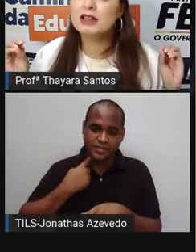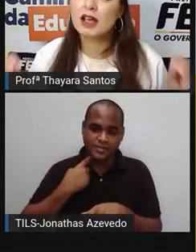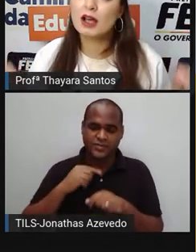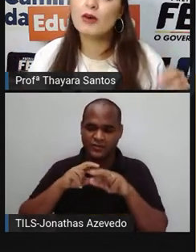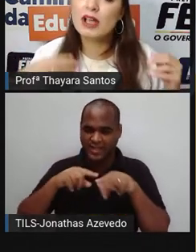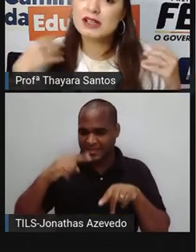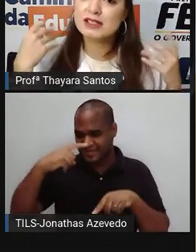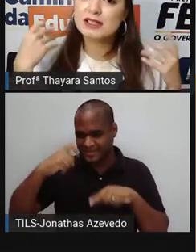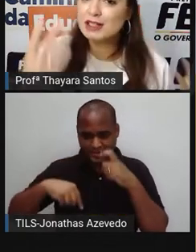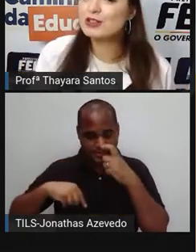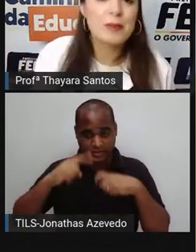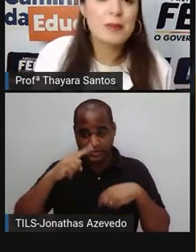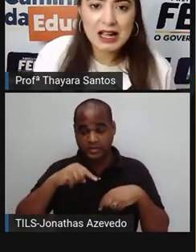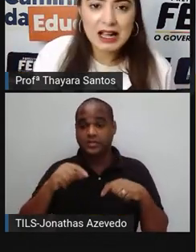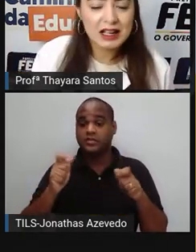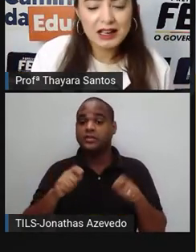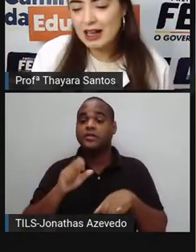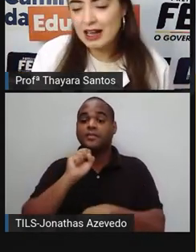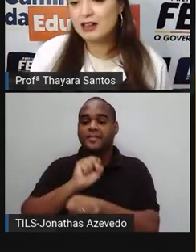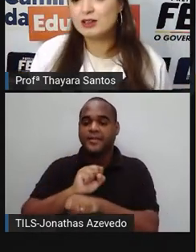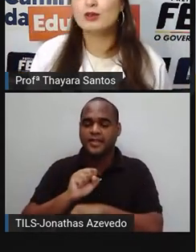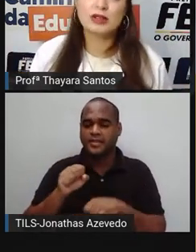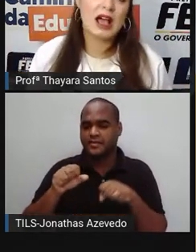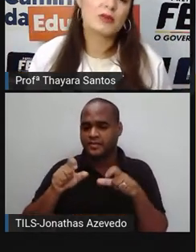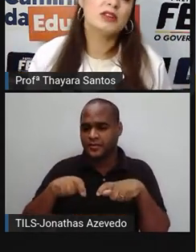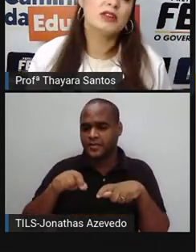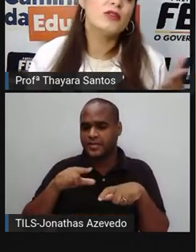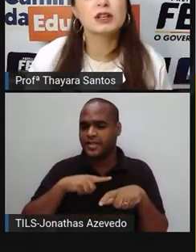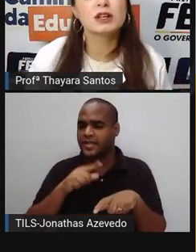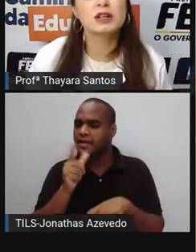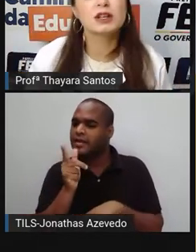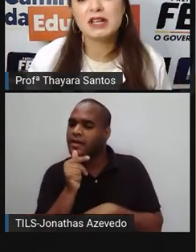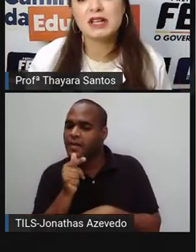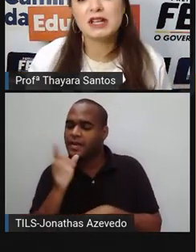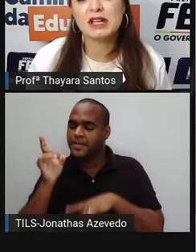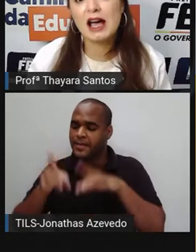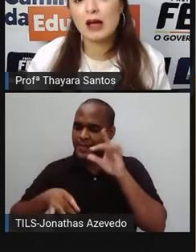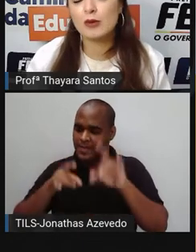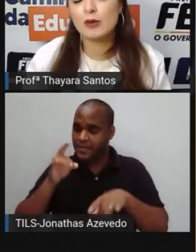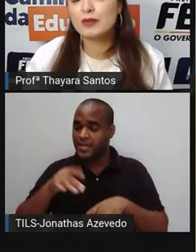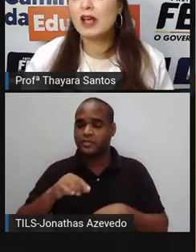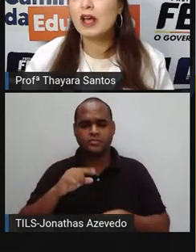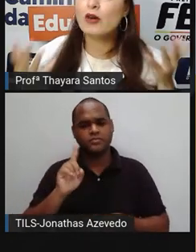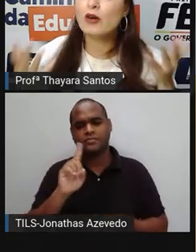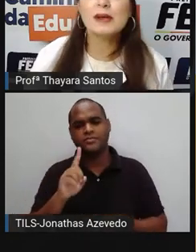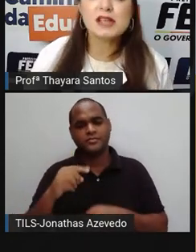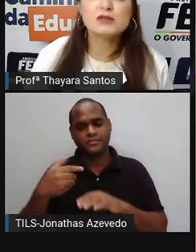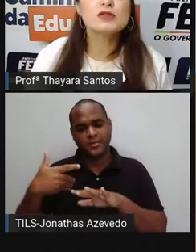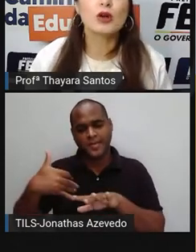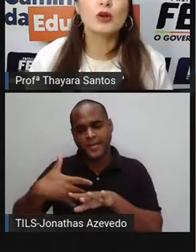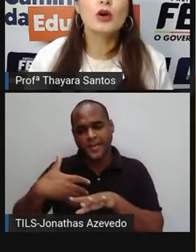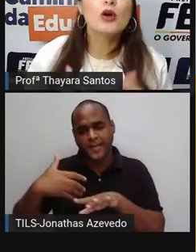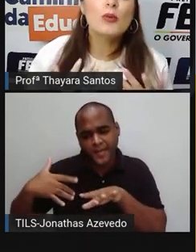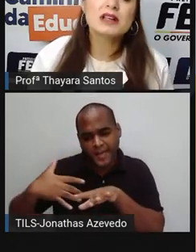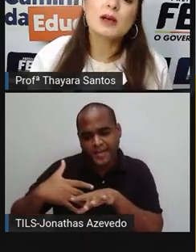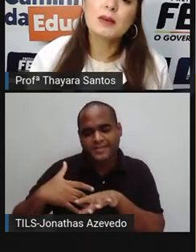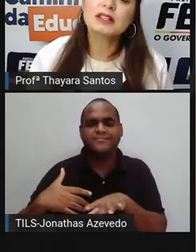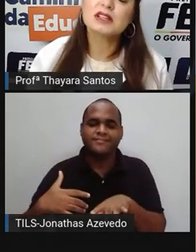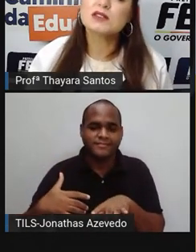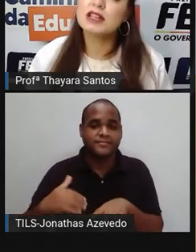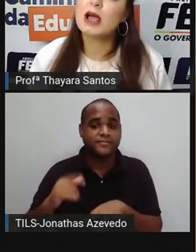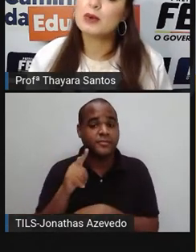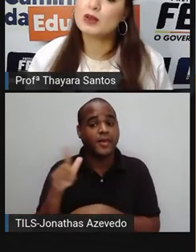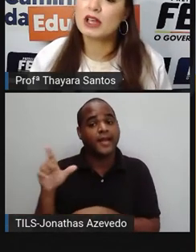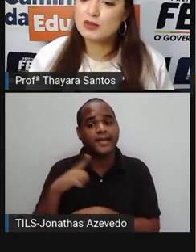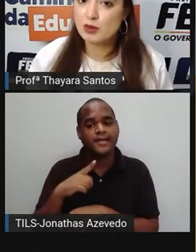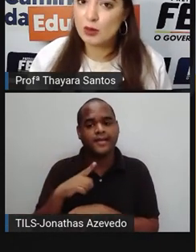Então esse vídeo não vai parar lá no na água não vai contaminar essa árvore agora vamos pensar no solo como é que essa